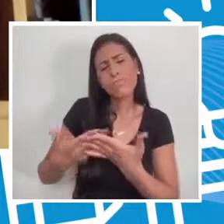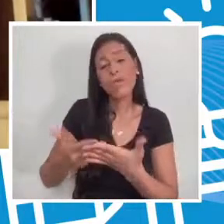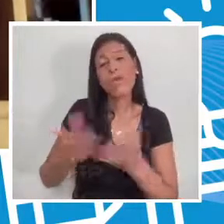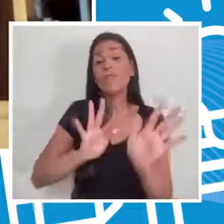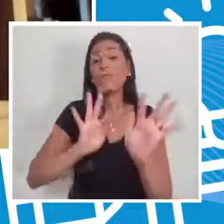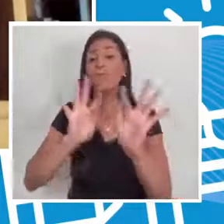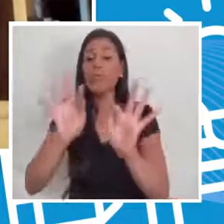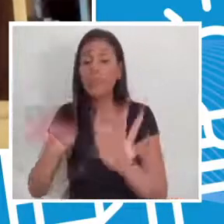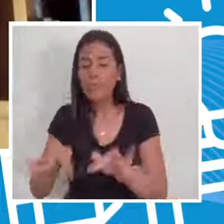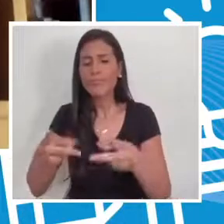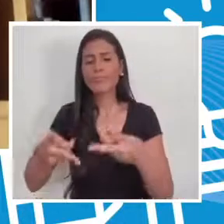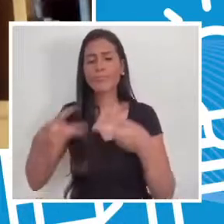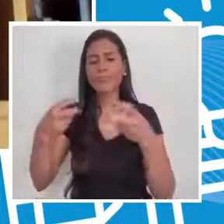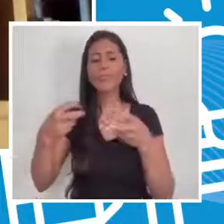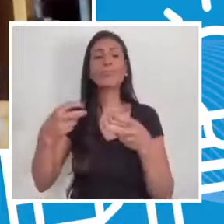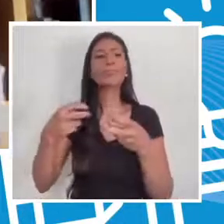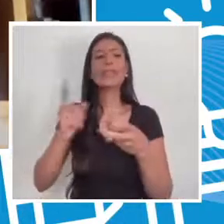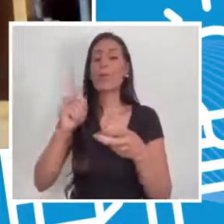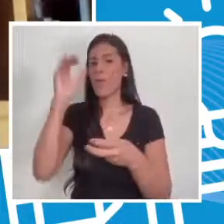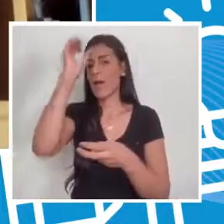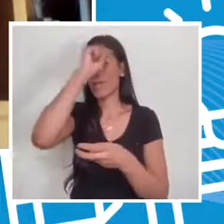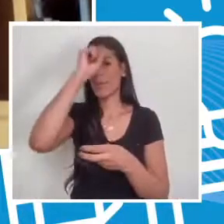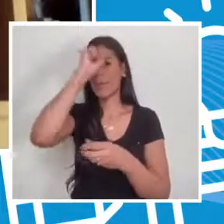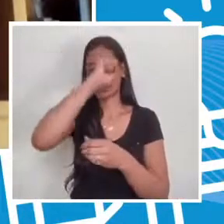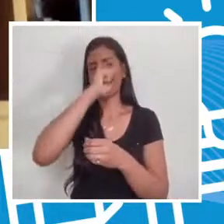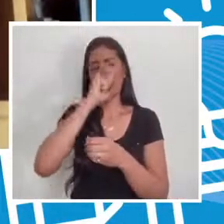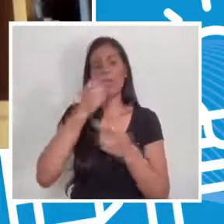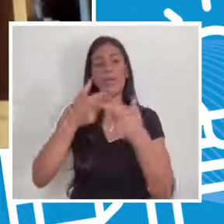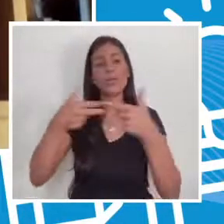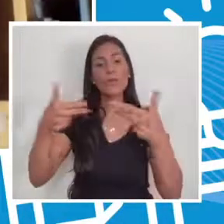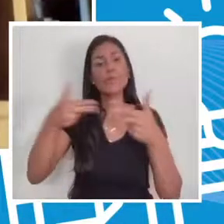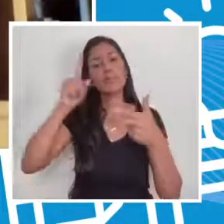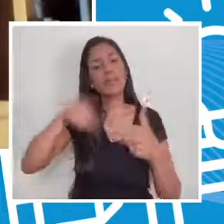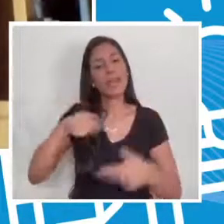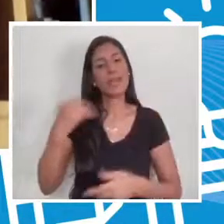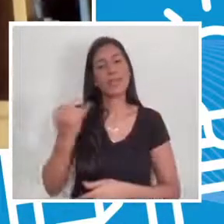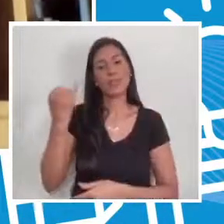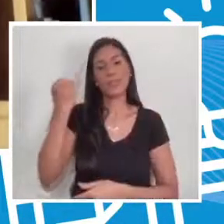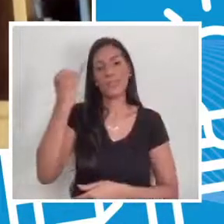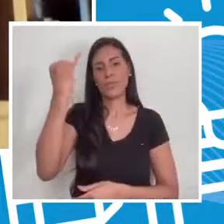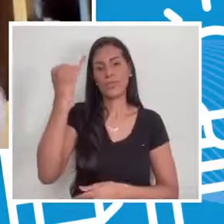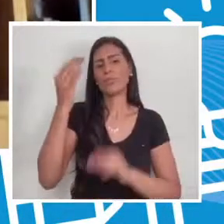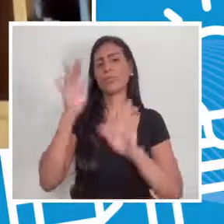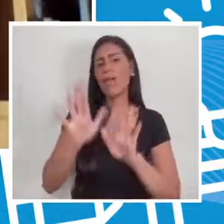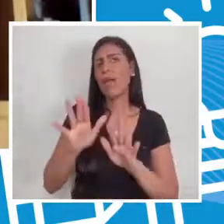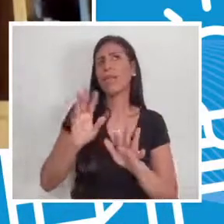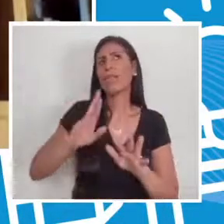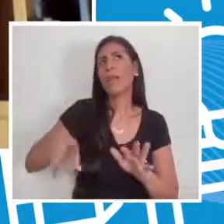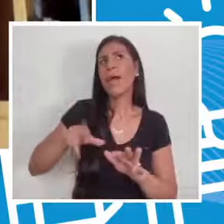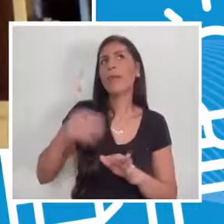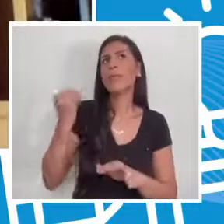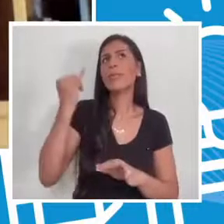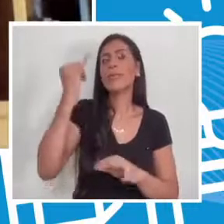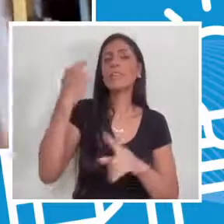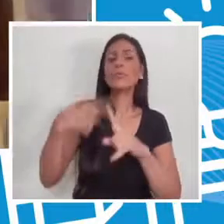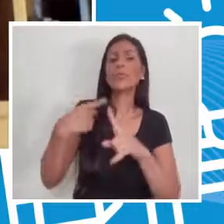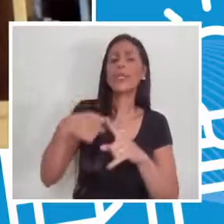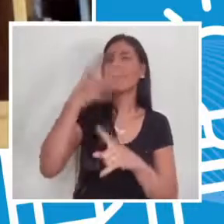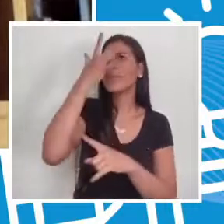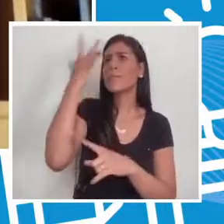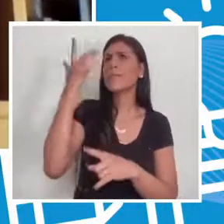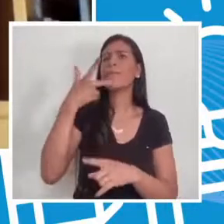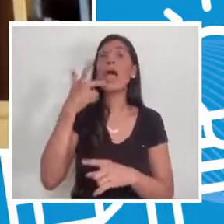falando que seria necessário aprender porque alguém disse que era muito importante aprender um teorema, uma